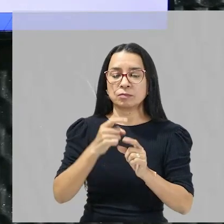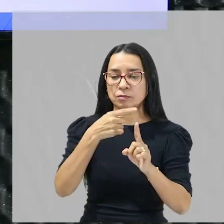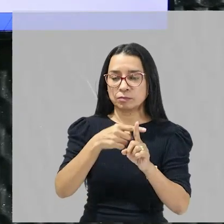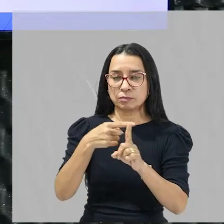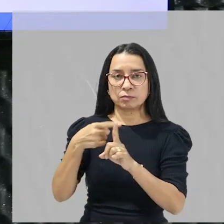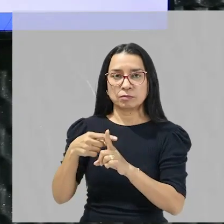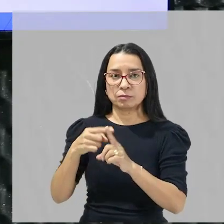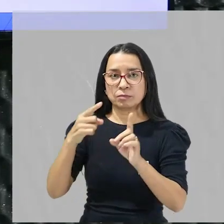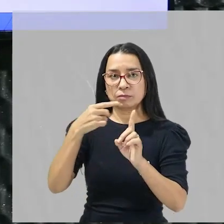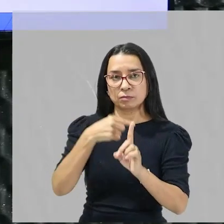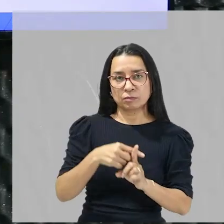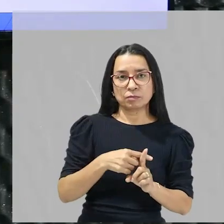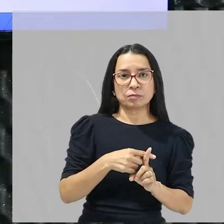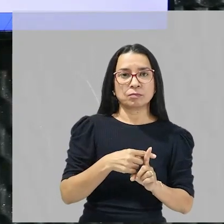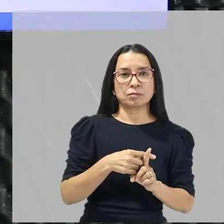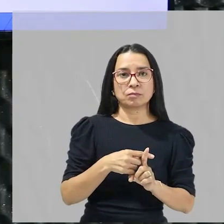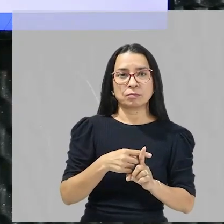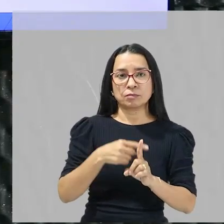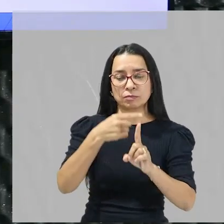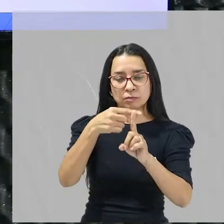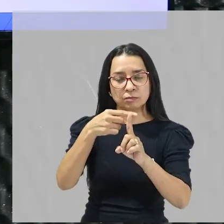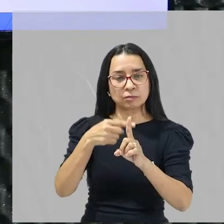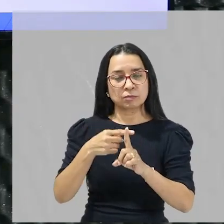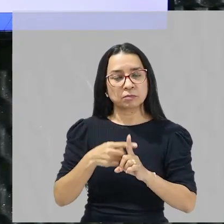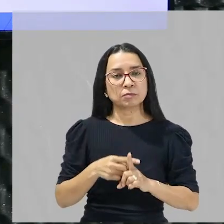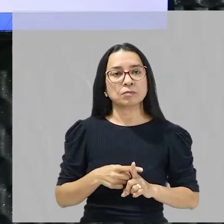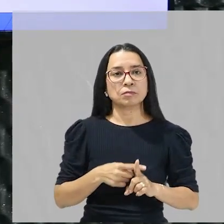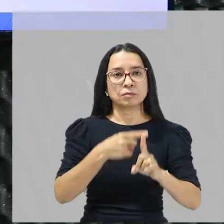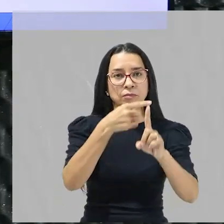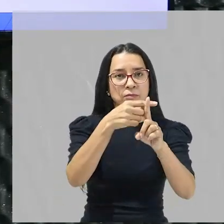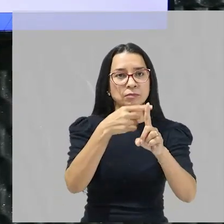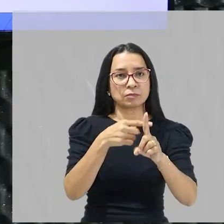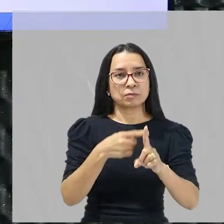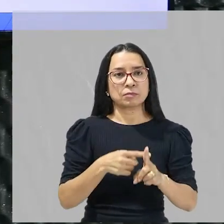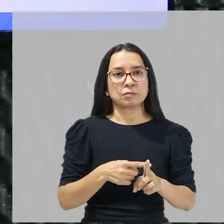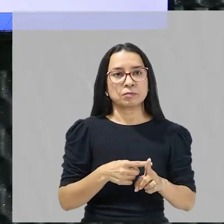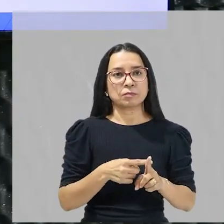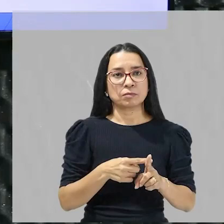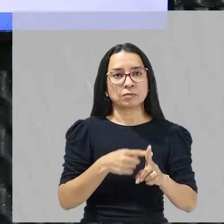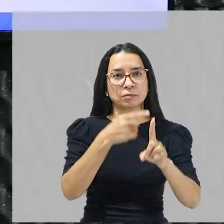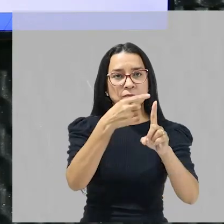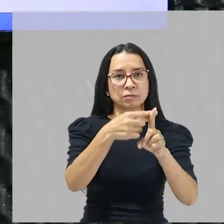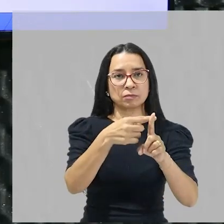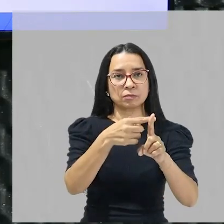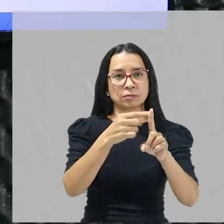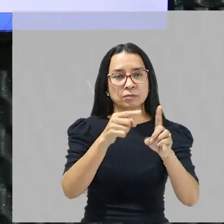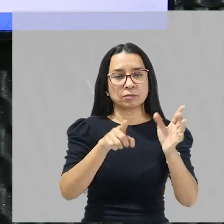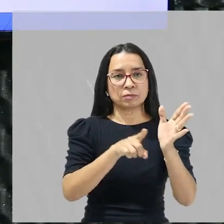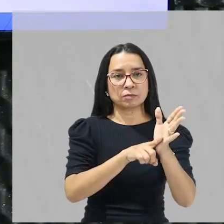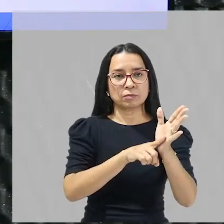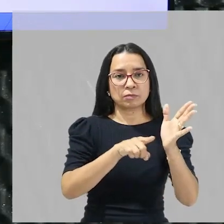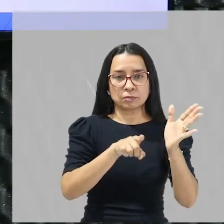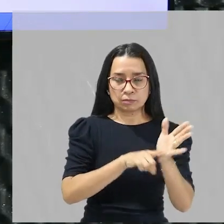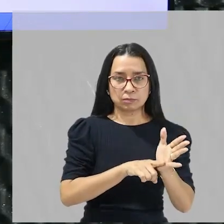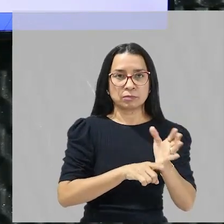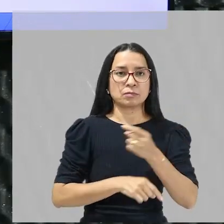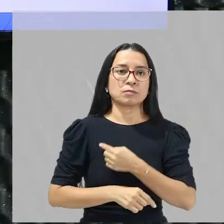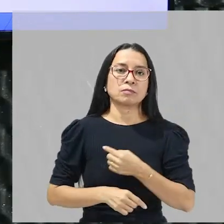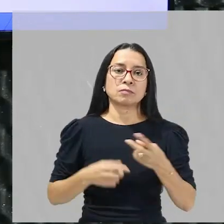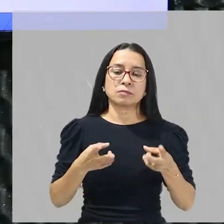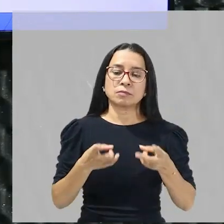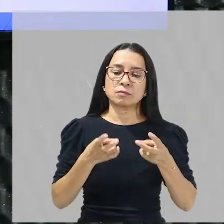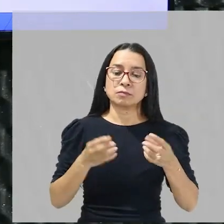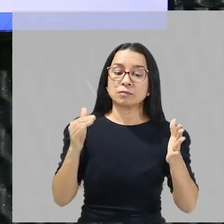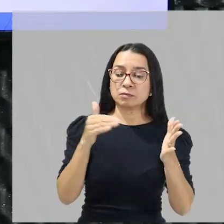iguais, positivo, iguais, positivo, iguais, positivo, diferentes, negativo. Perceba que nessa última